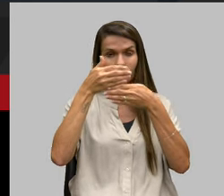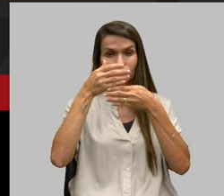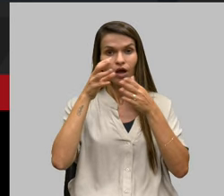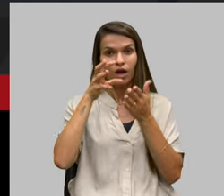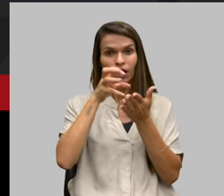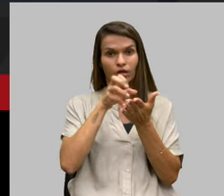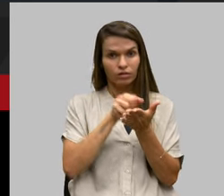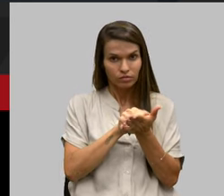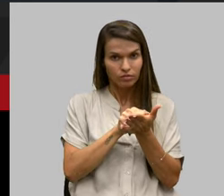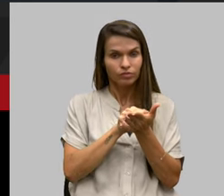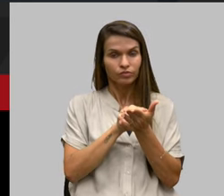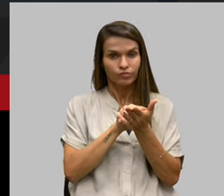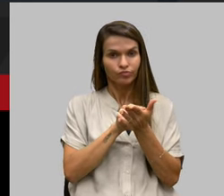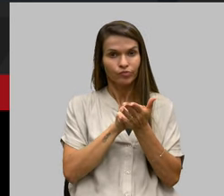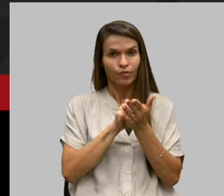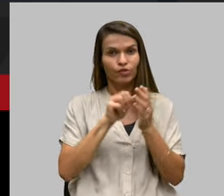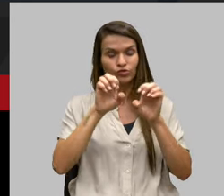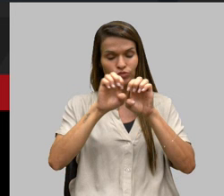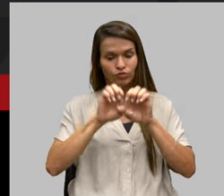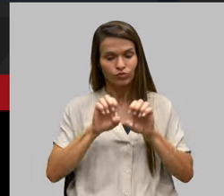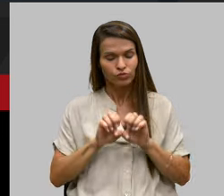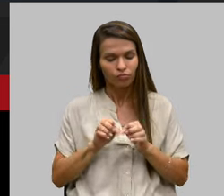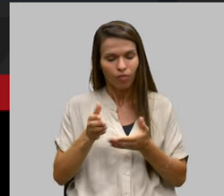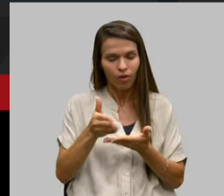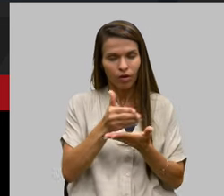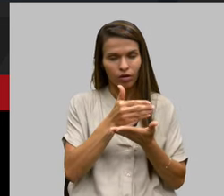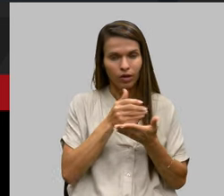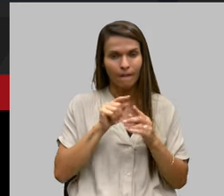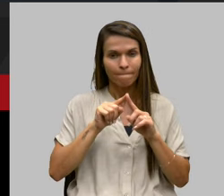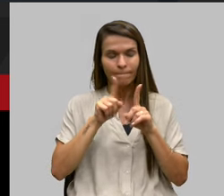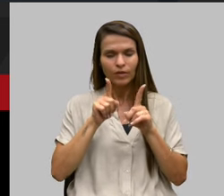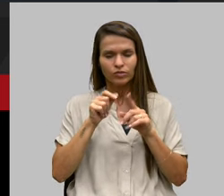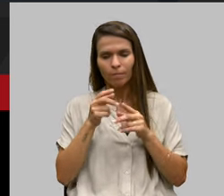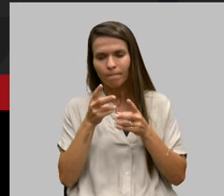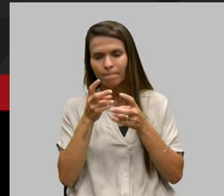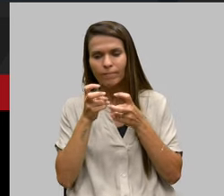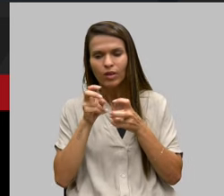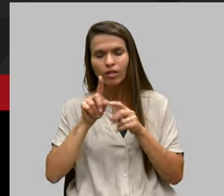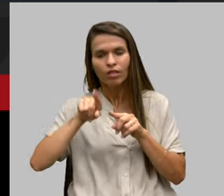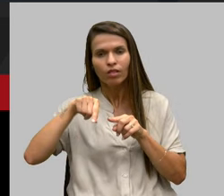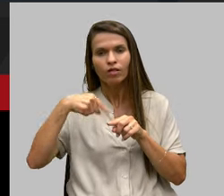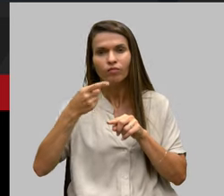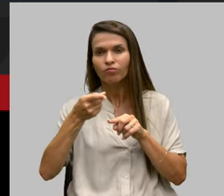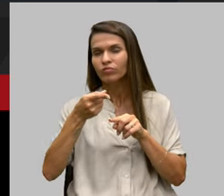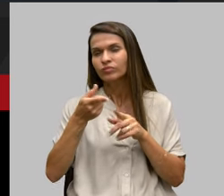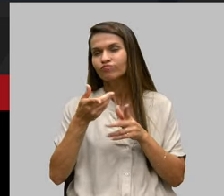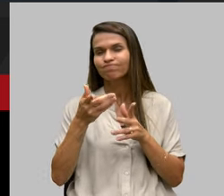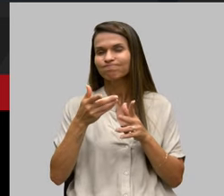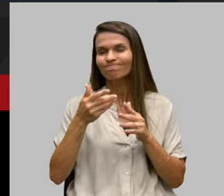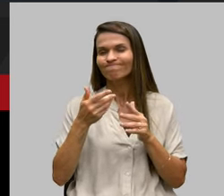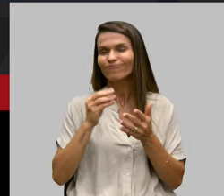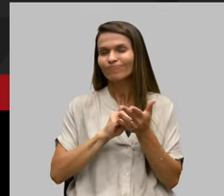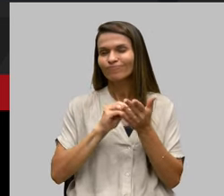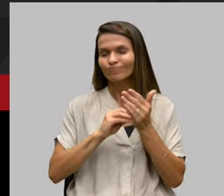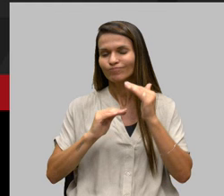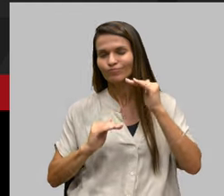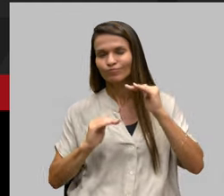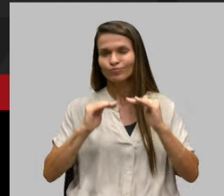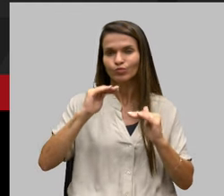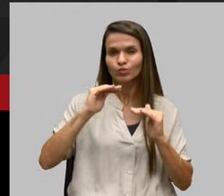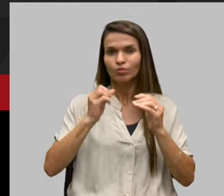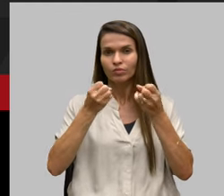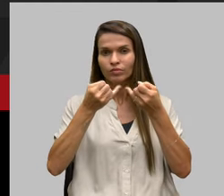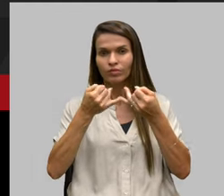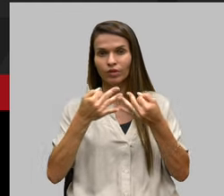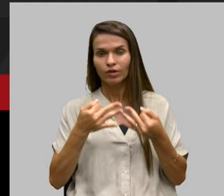em escrituração contábil mas que quando a gente dá um passo adiante a gente percebe que talvez não seja tão equilíbrio assim e para explicar isso eu vou